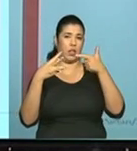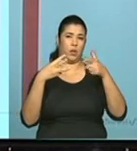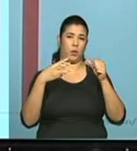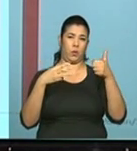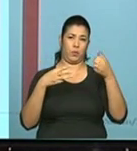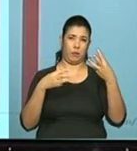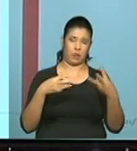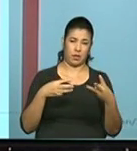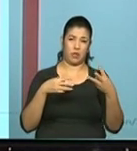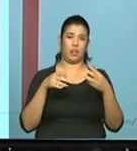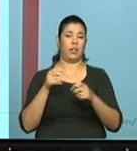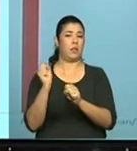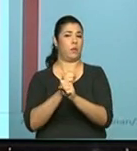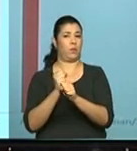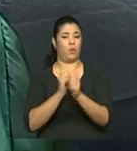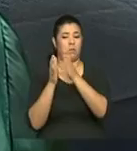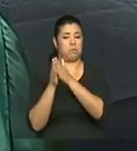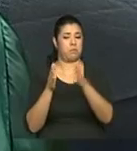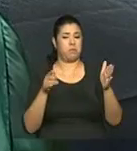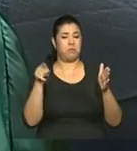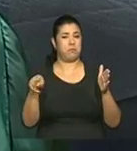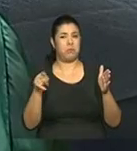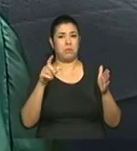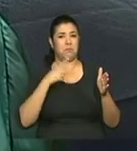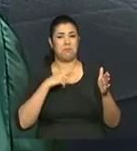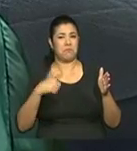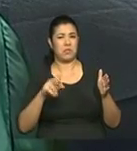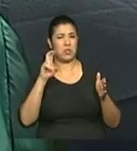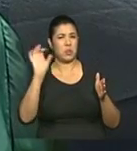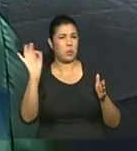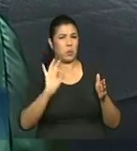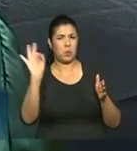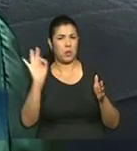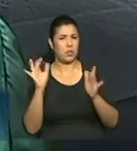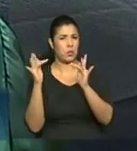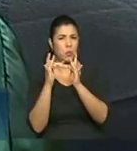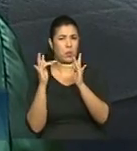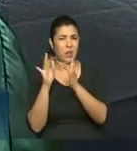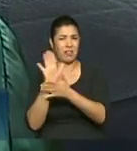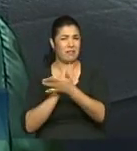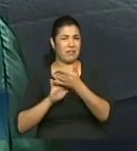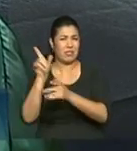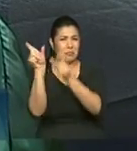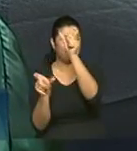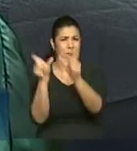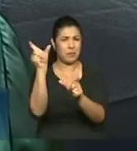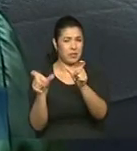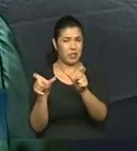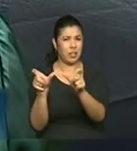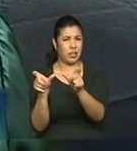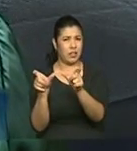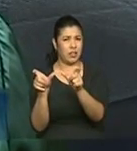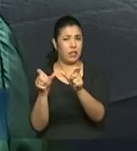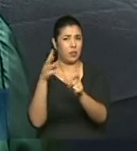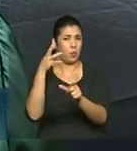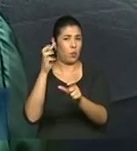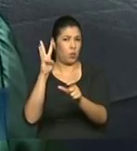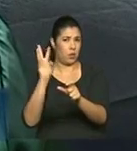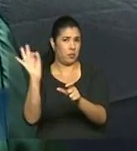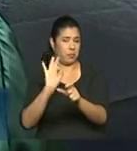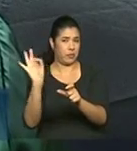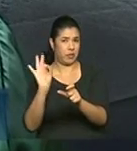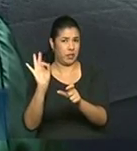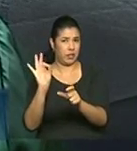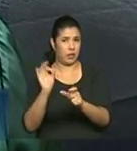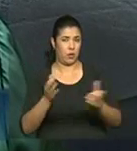em 2003, não tínhamos nem 50% desses contatos examinados, eram 43%. E hoje,